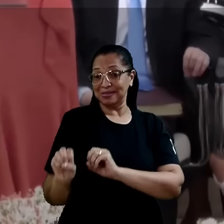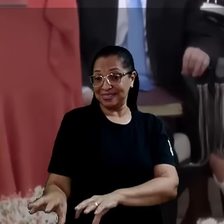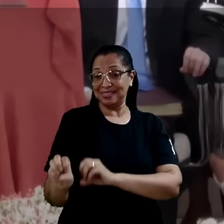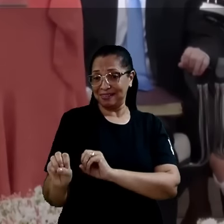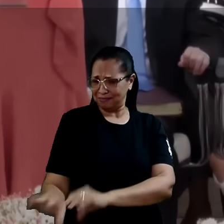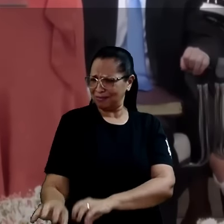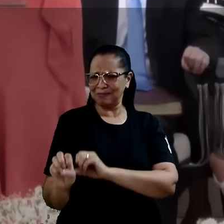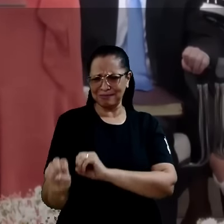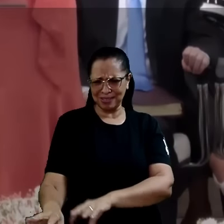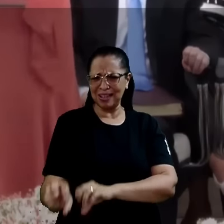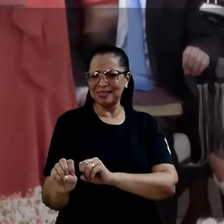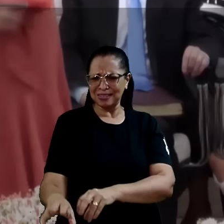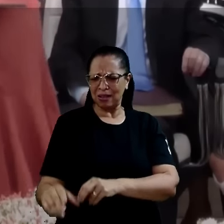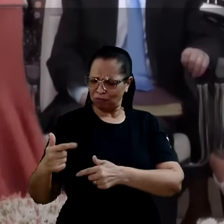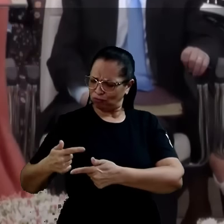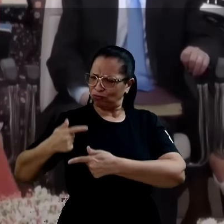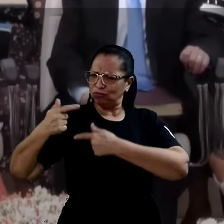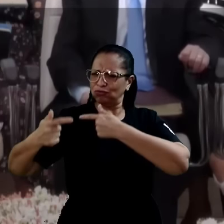sua